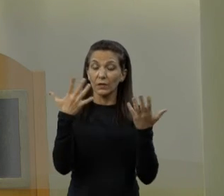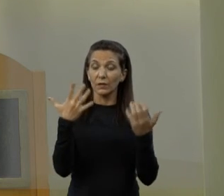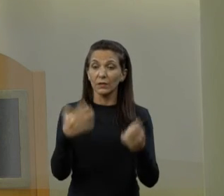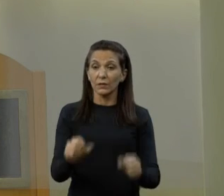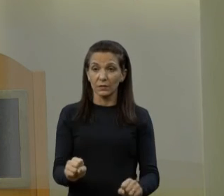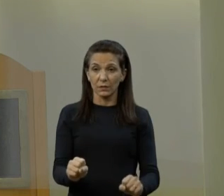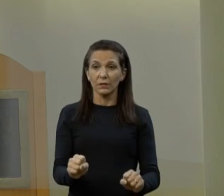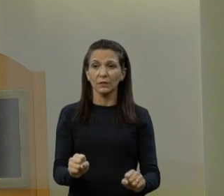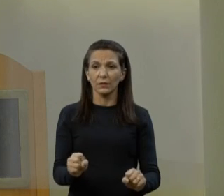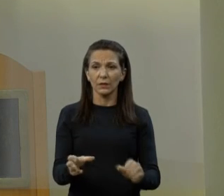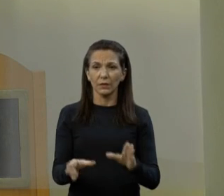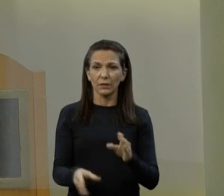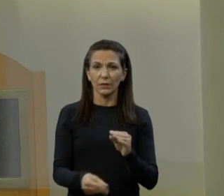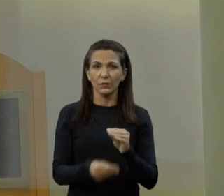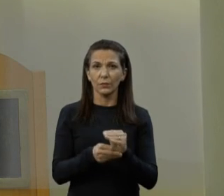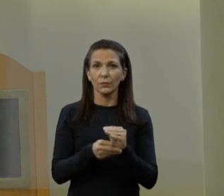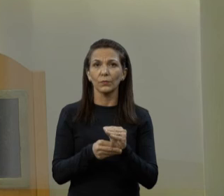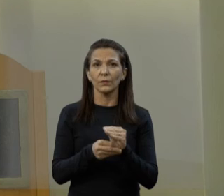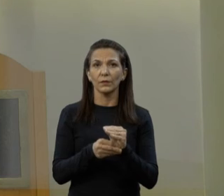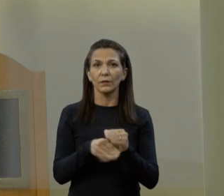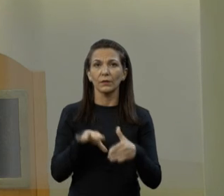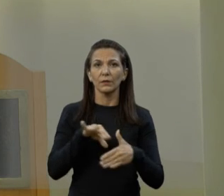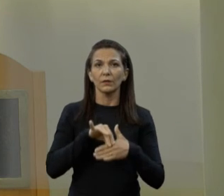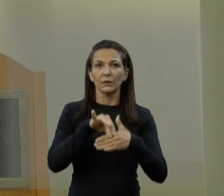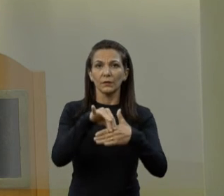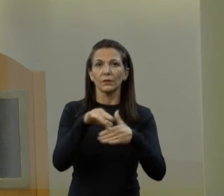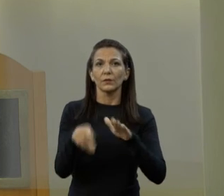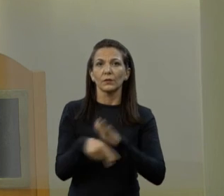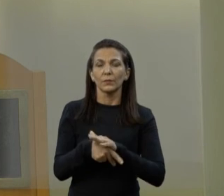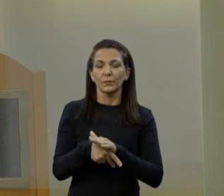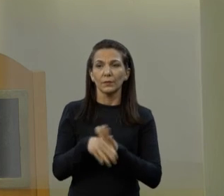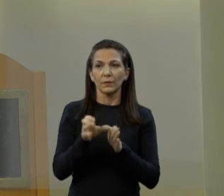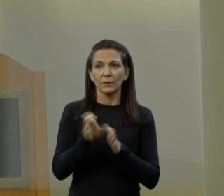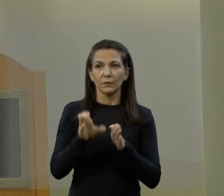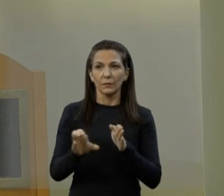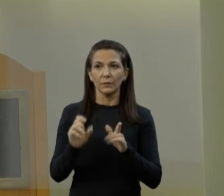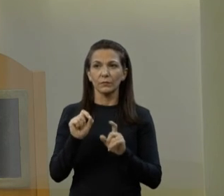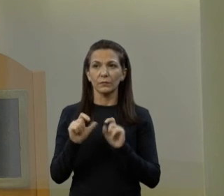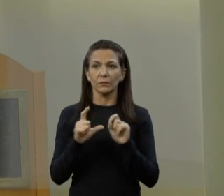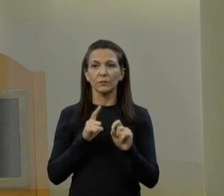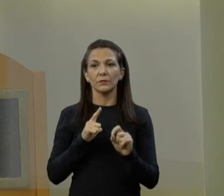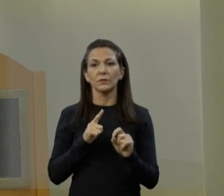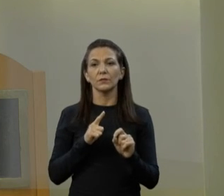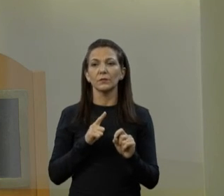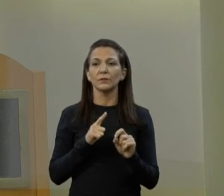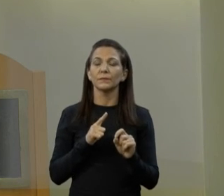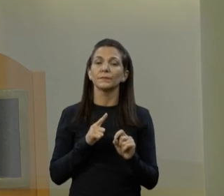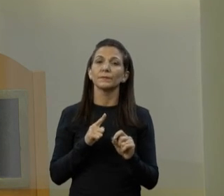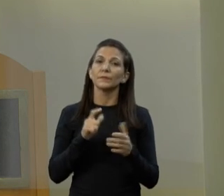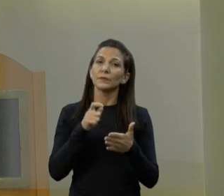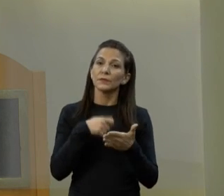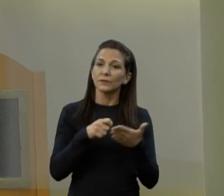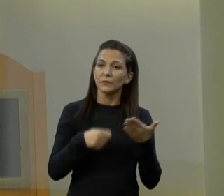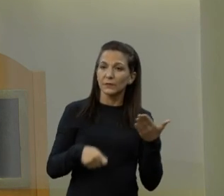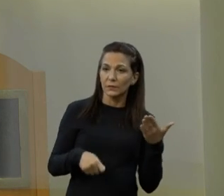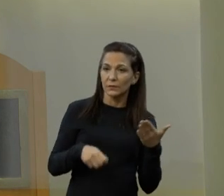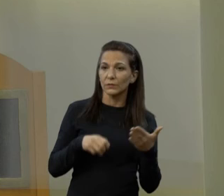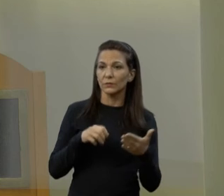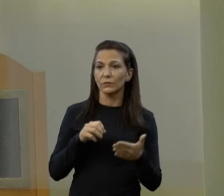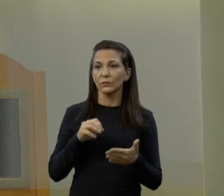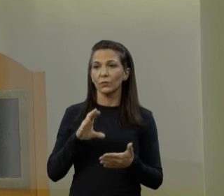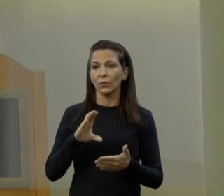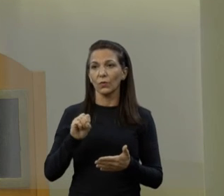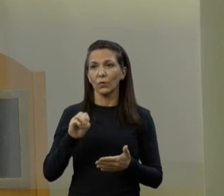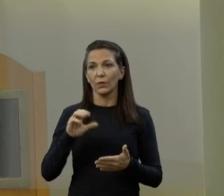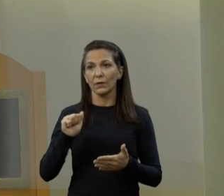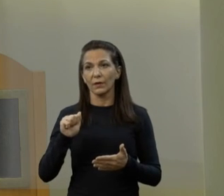favorável para que a gente possa inserir no arquivo histórico da Câmara Municipal a matéria que foi escrita pelo coca Ferraz